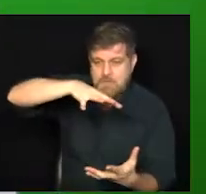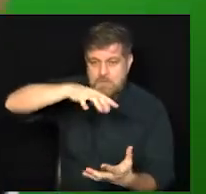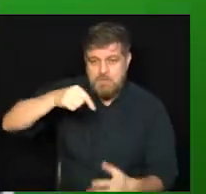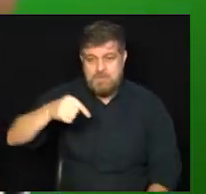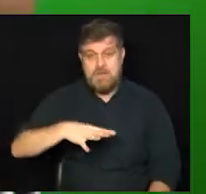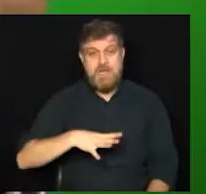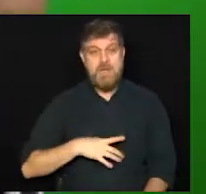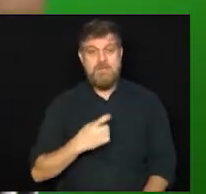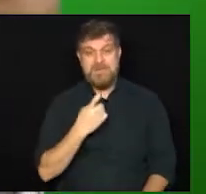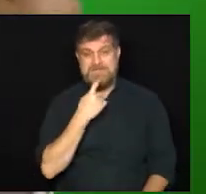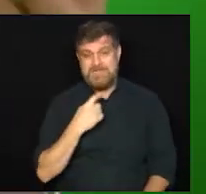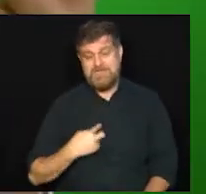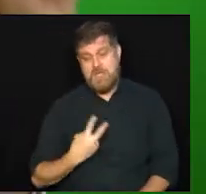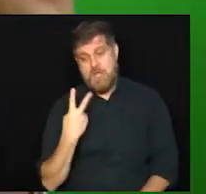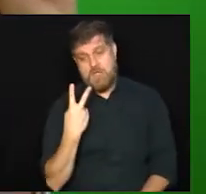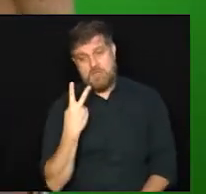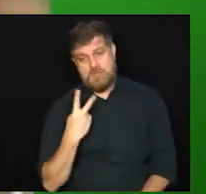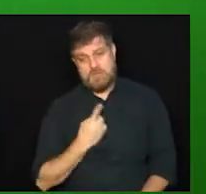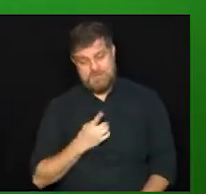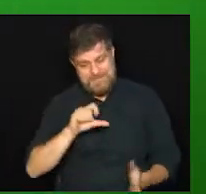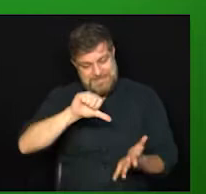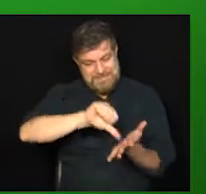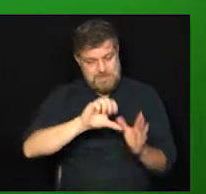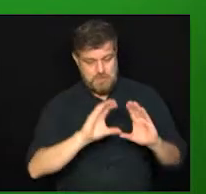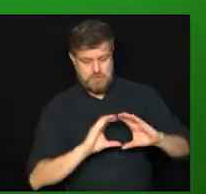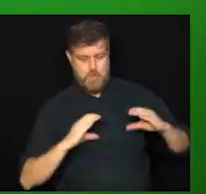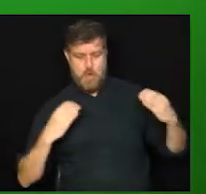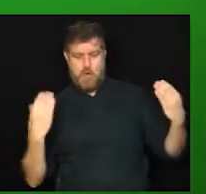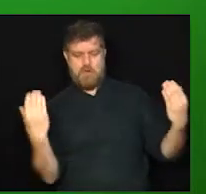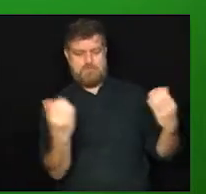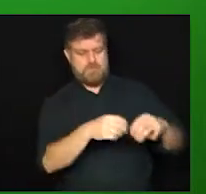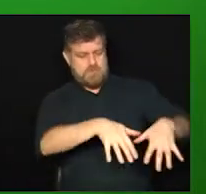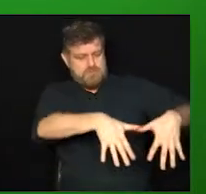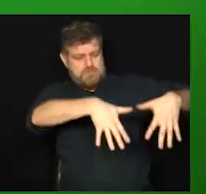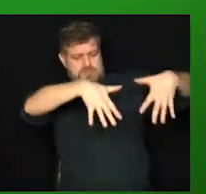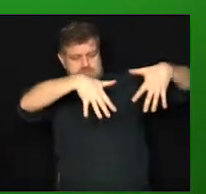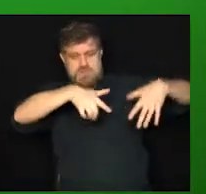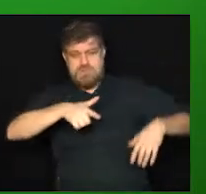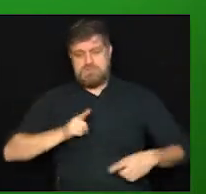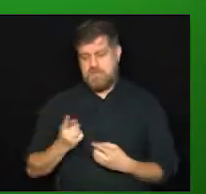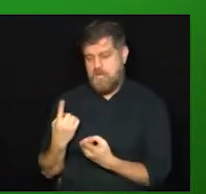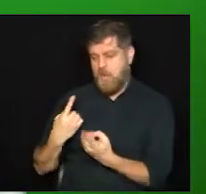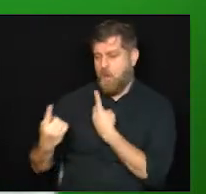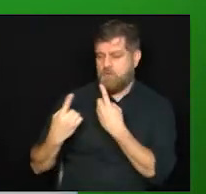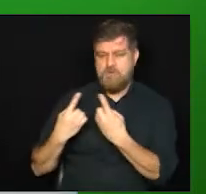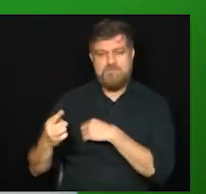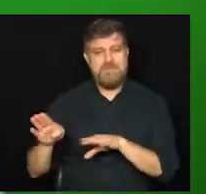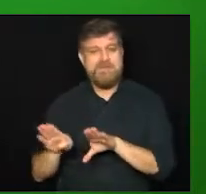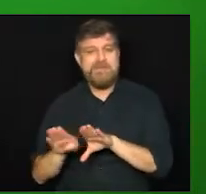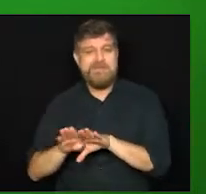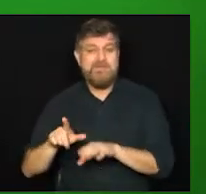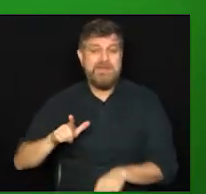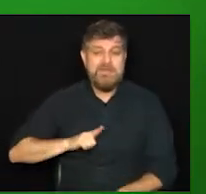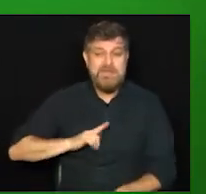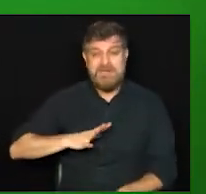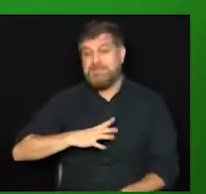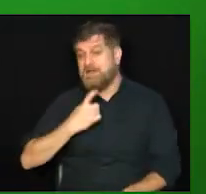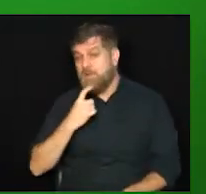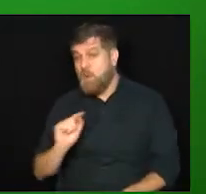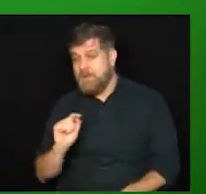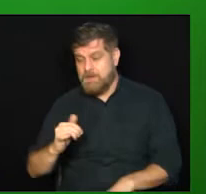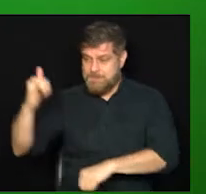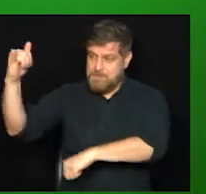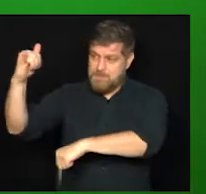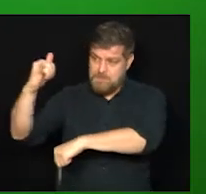tem 2 centros de convenções, uma cidade das rodovias, do aeroporto, enfim, uma cidade que